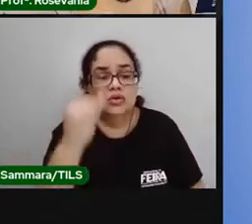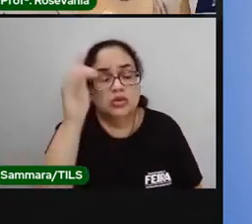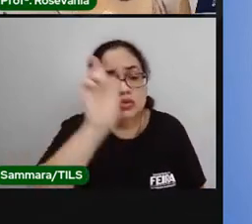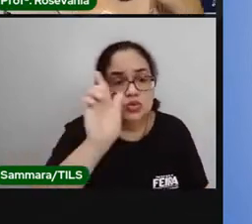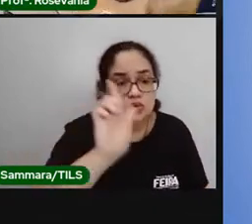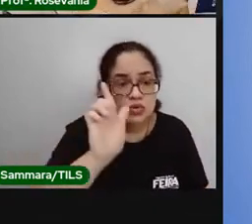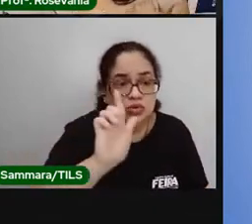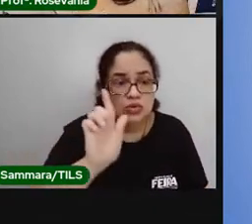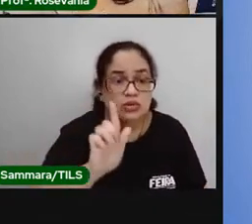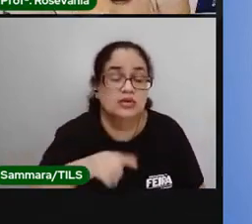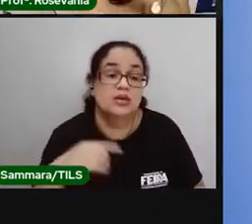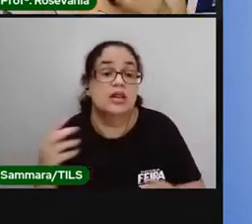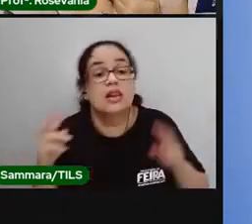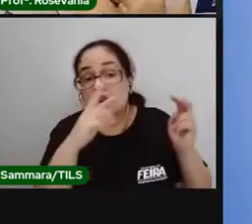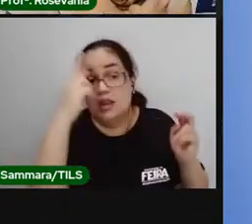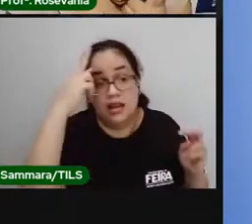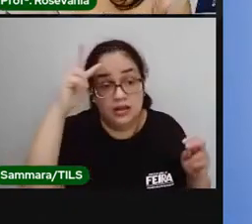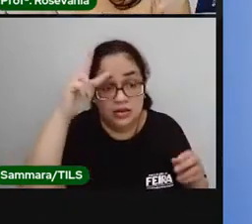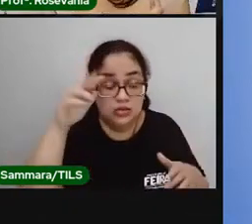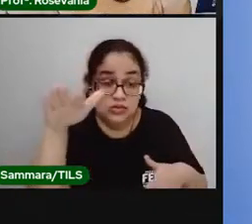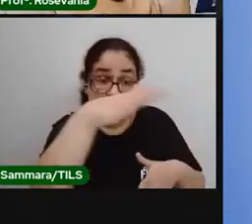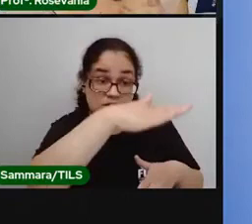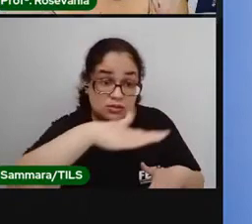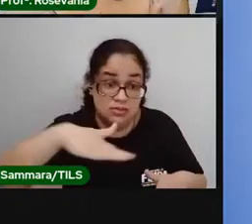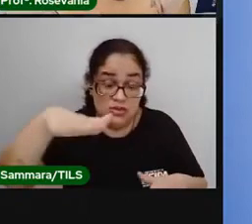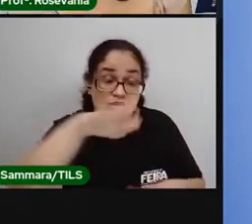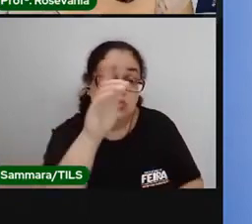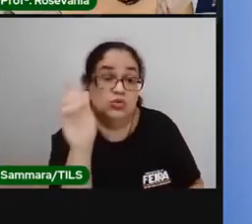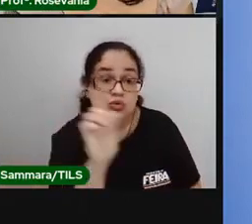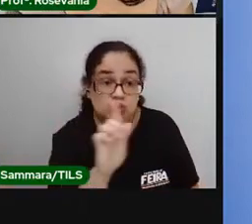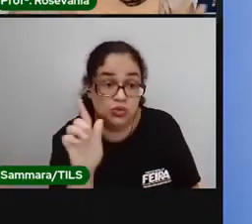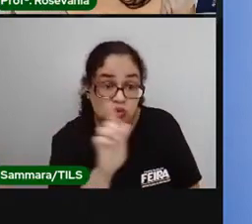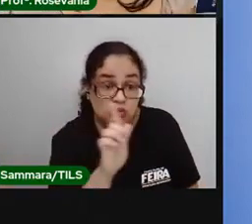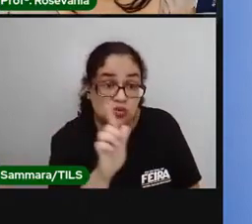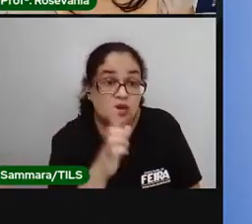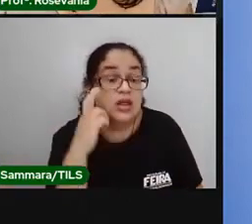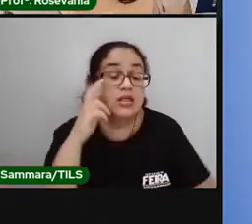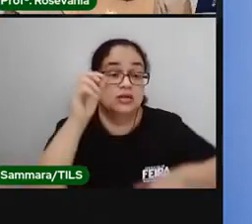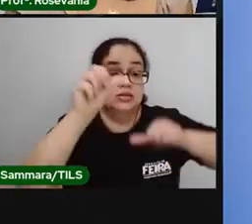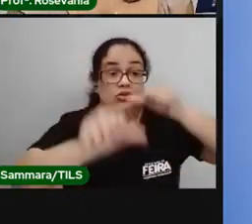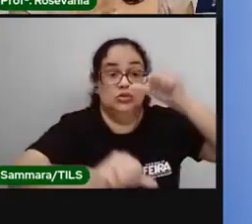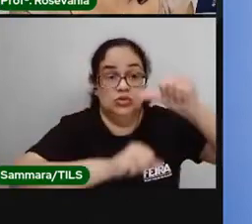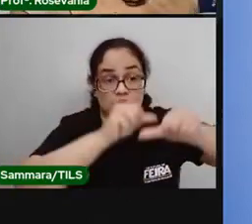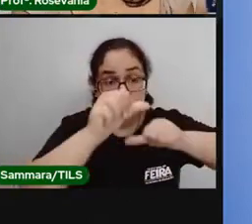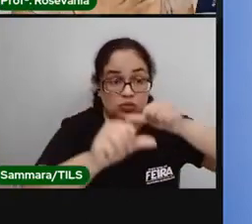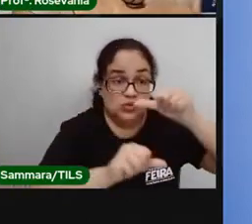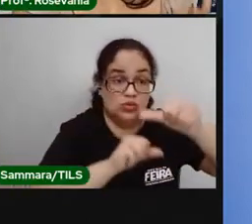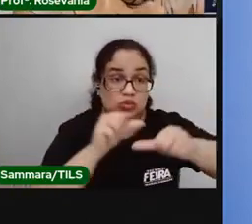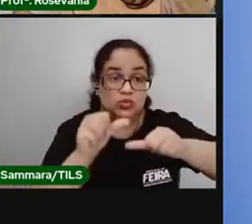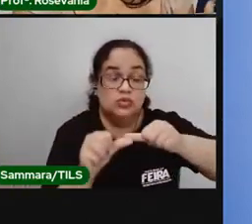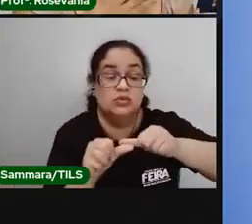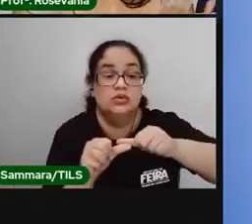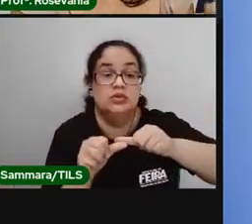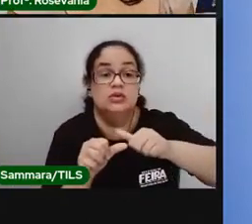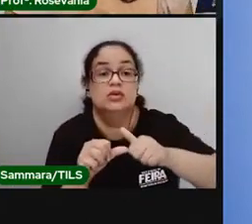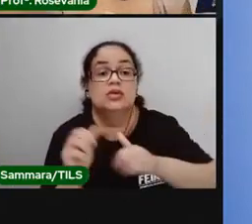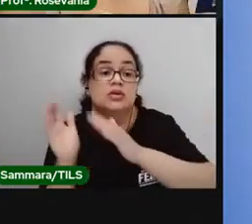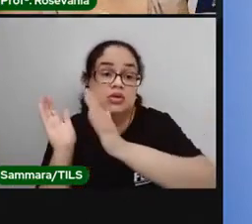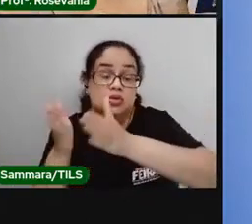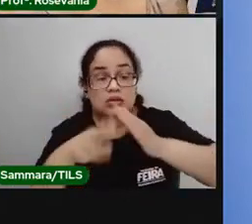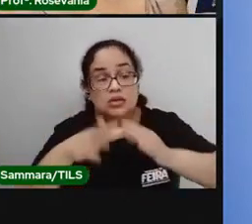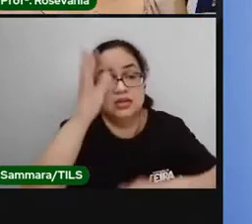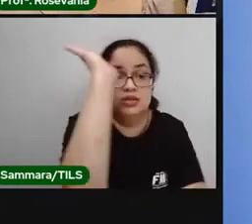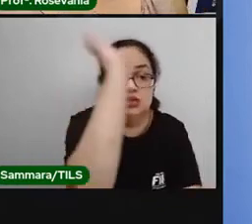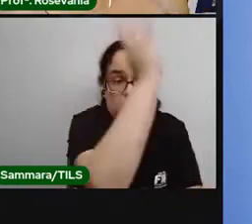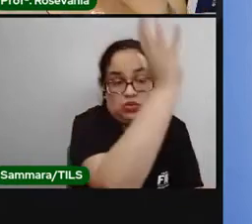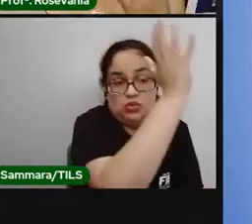geografia, que só para relembrar, é o espaço geográfico, que é aquele espaço que a gente transforma, né, que a gente vai transformando os elementos naturais